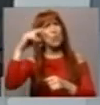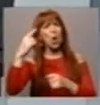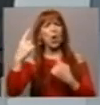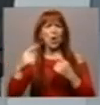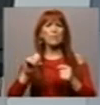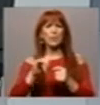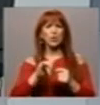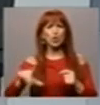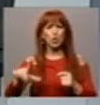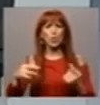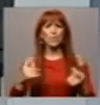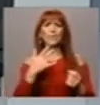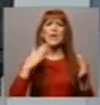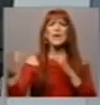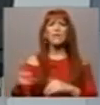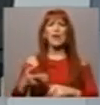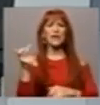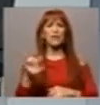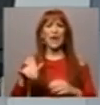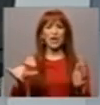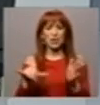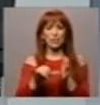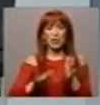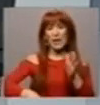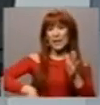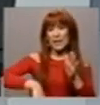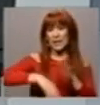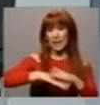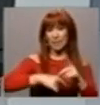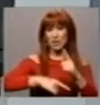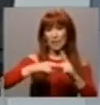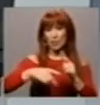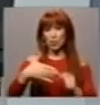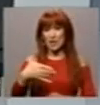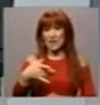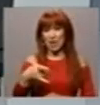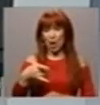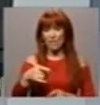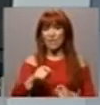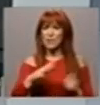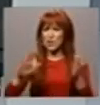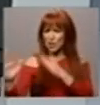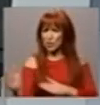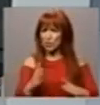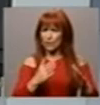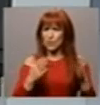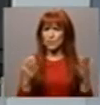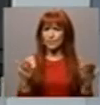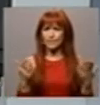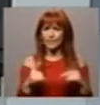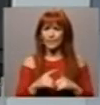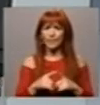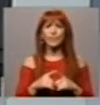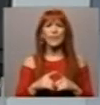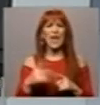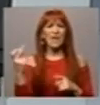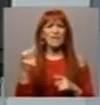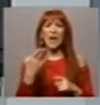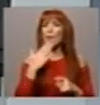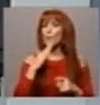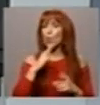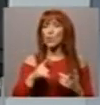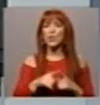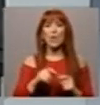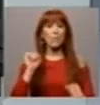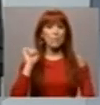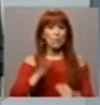sul, vento fraco no Funchal, a temperatura máxima é 19 graus, mas o vento a predominar de noroeste fraco a moderado. Quanto